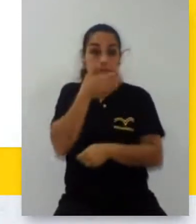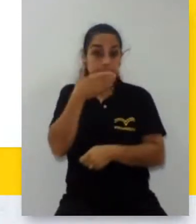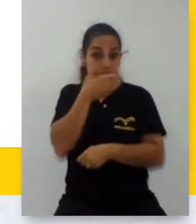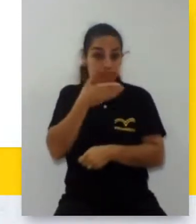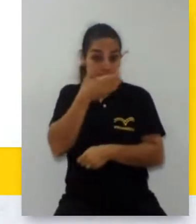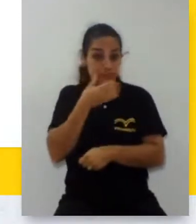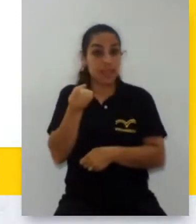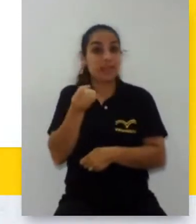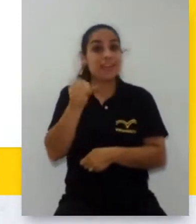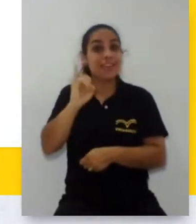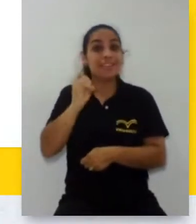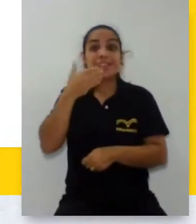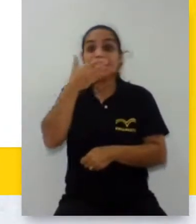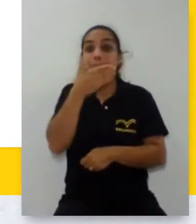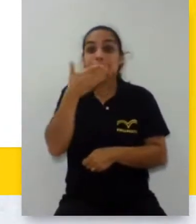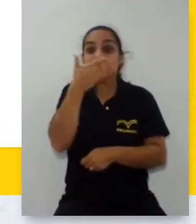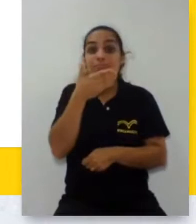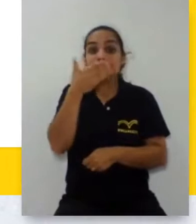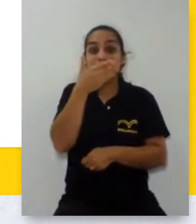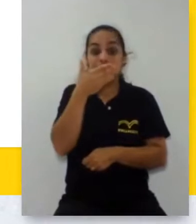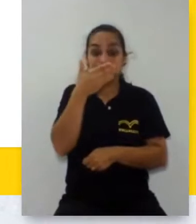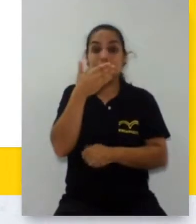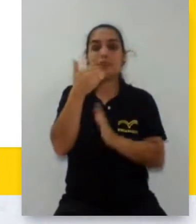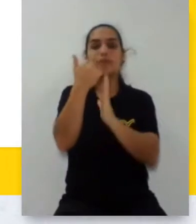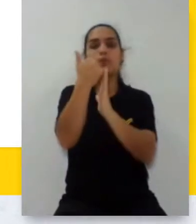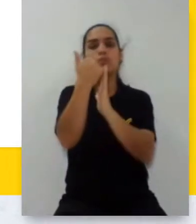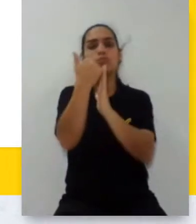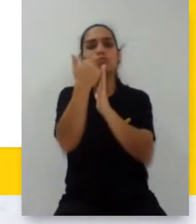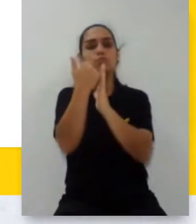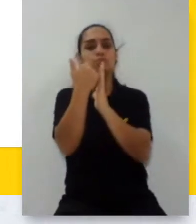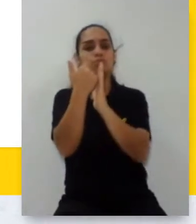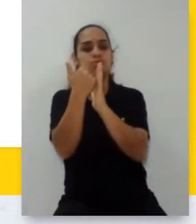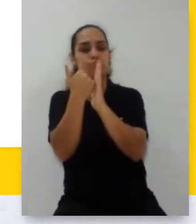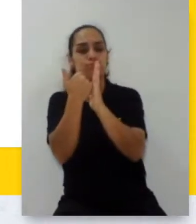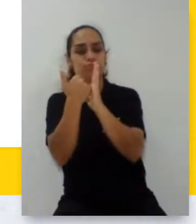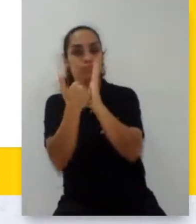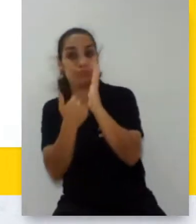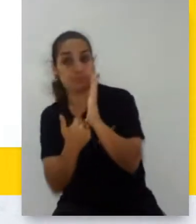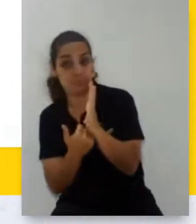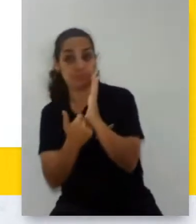produzir glucagon lá pelo fígado para tentar produzir